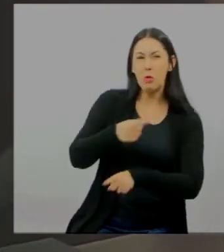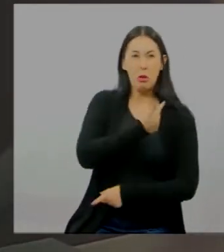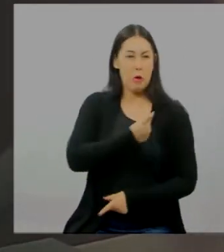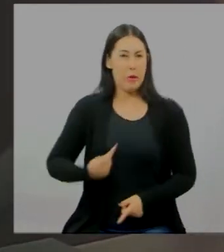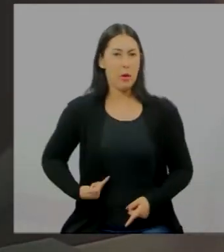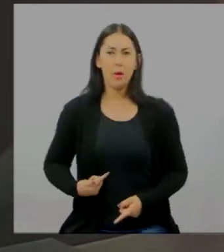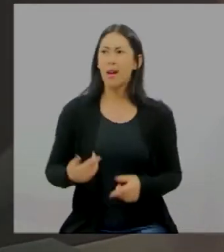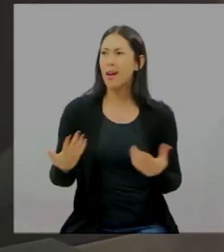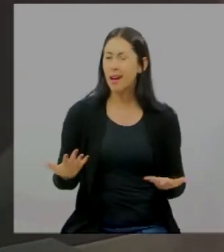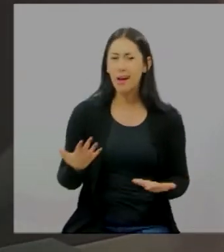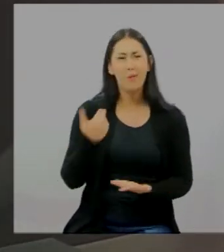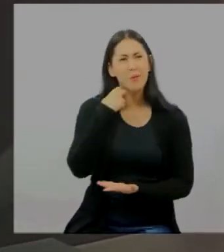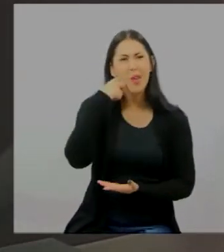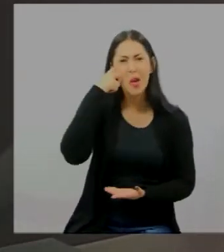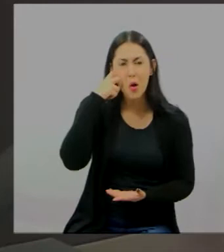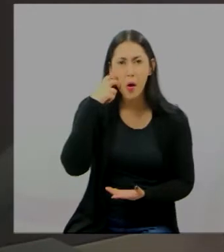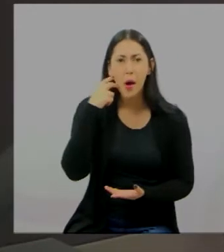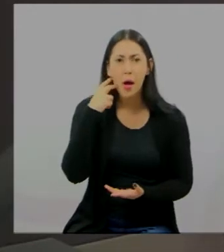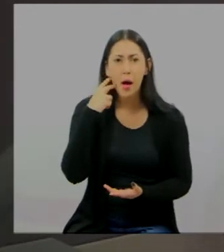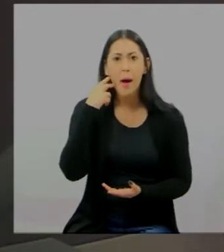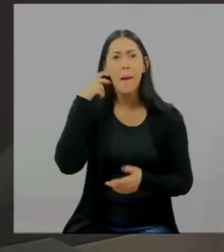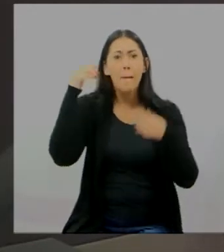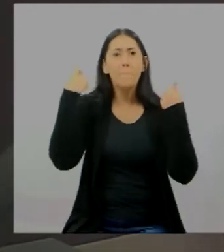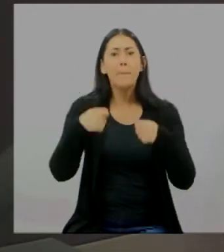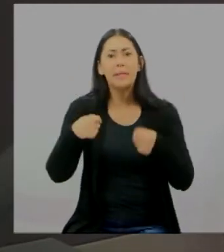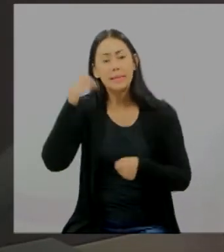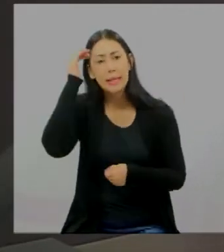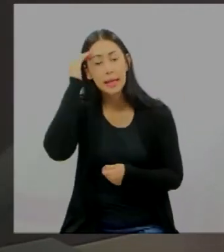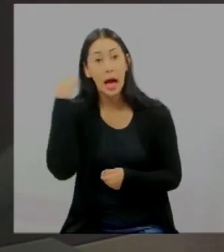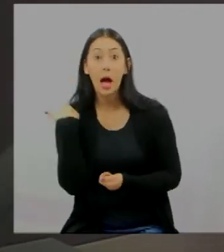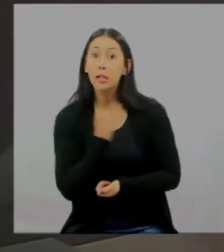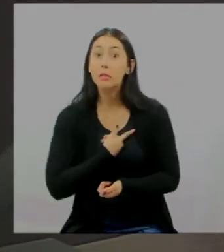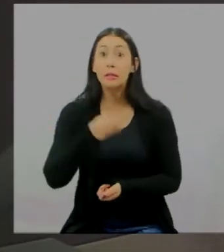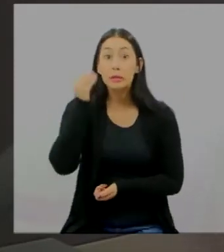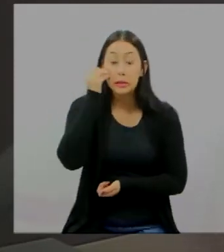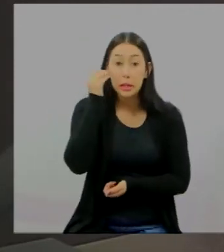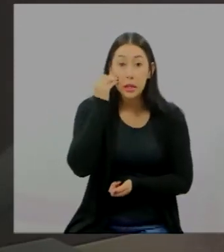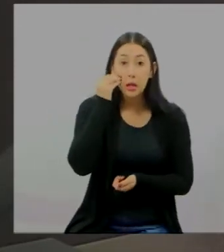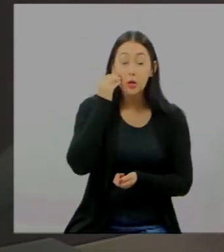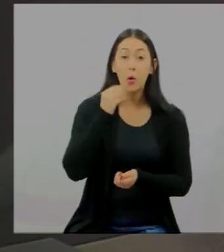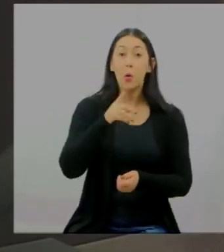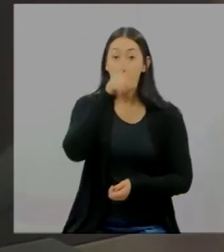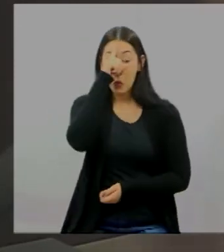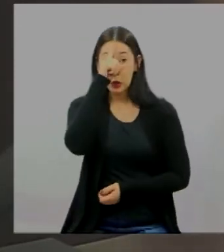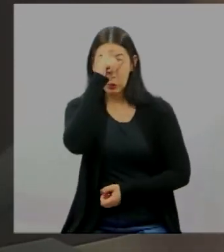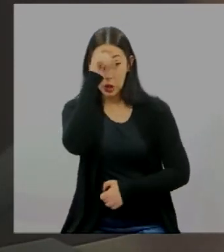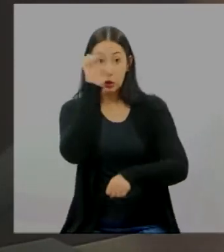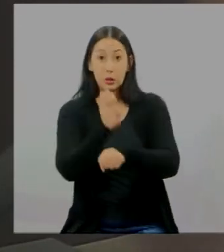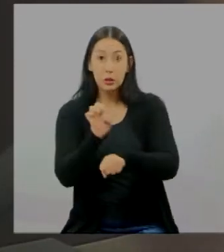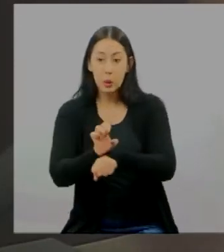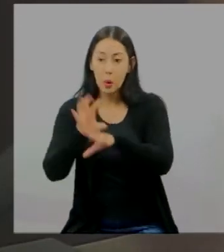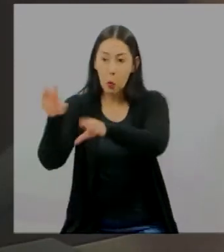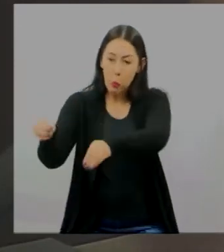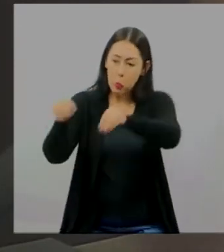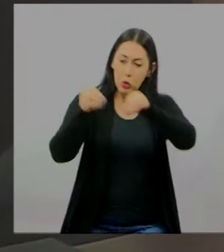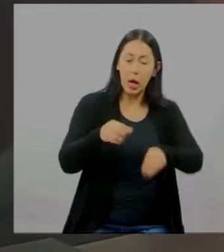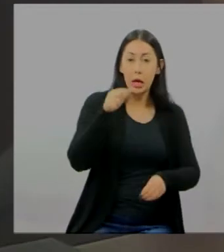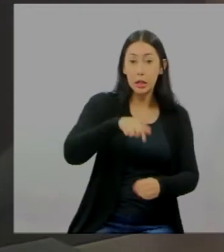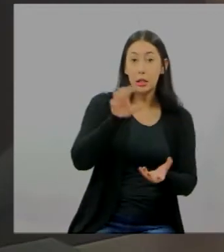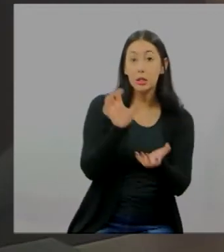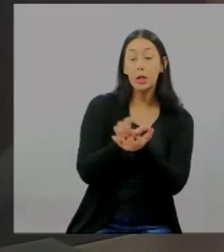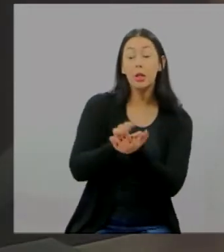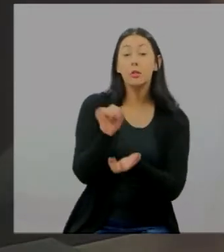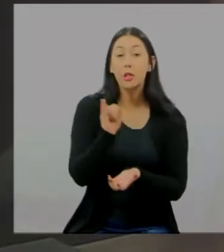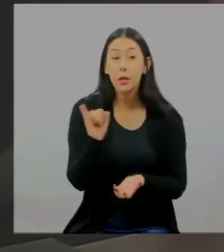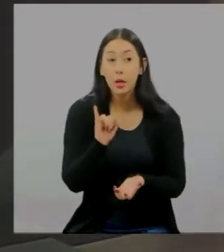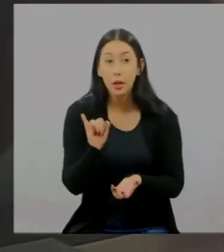tem que saber que nós estávamos tentando trazer um novo hospital estadual aqui para Jacareí. Nós temos na nossa região um hospital para atender